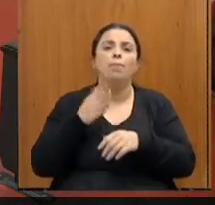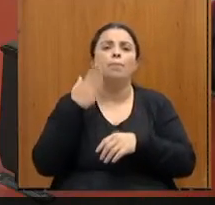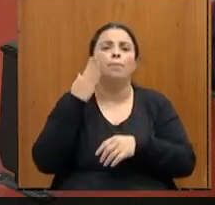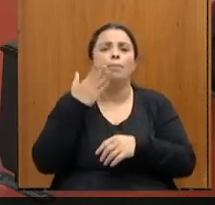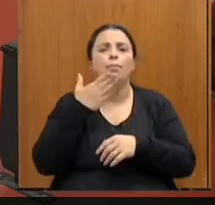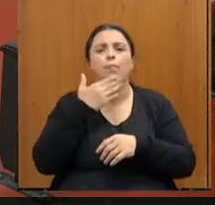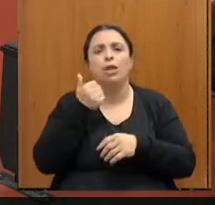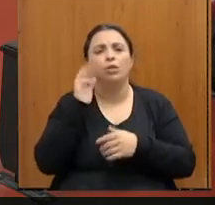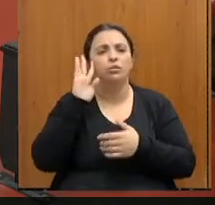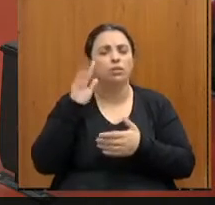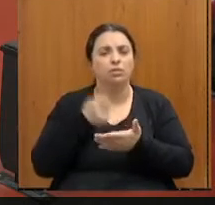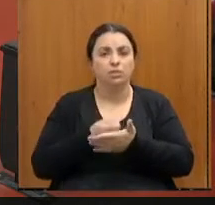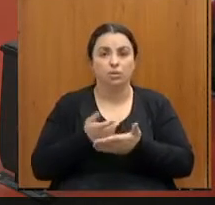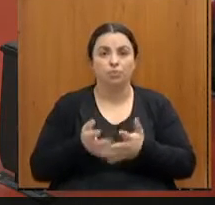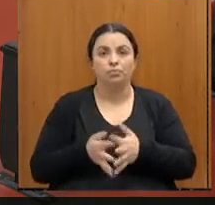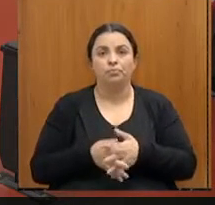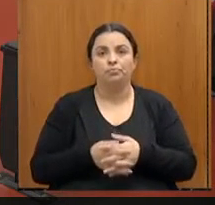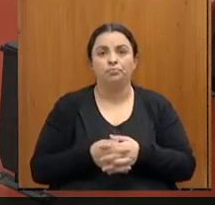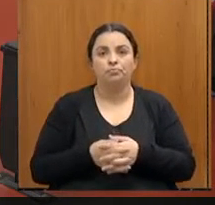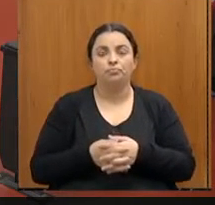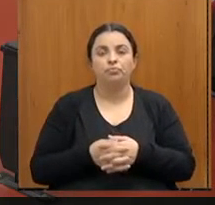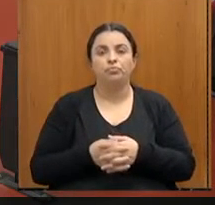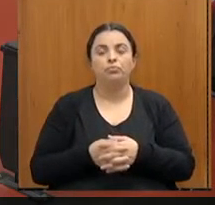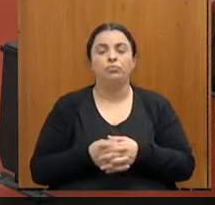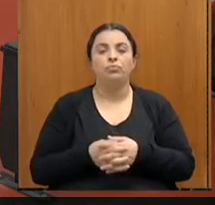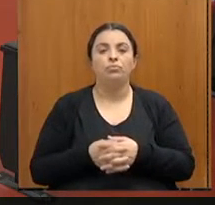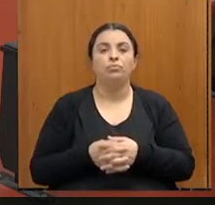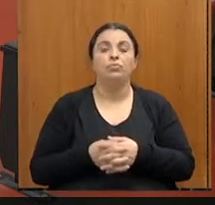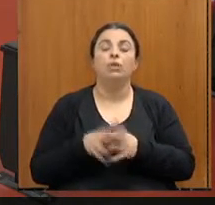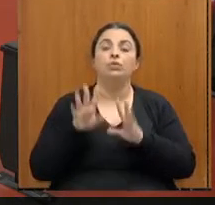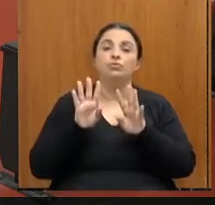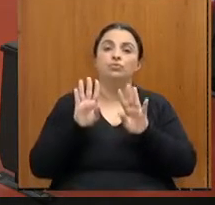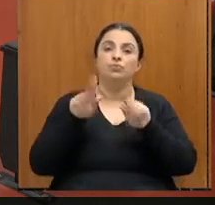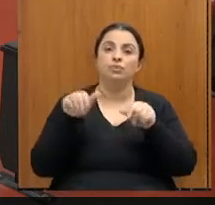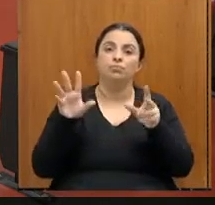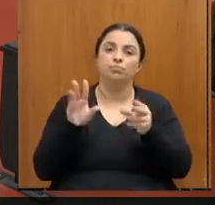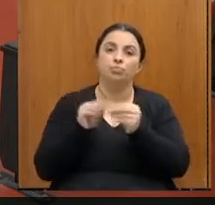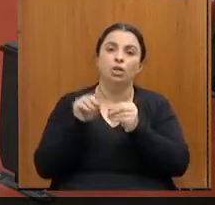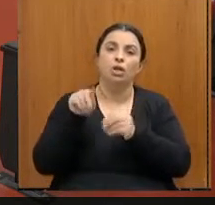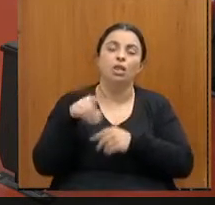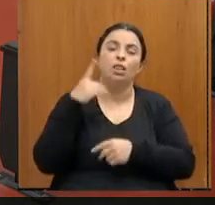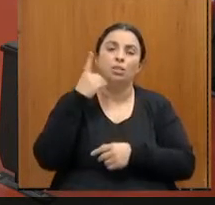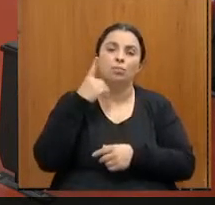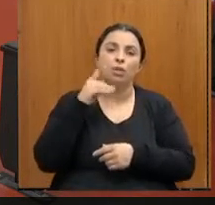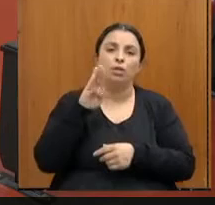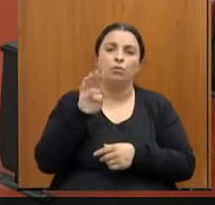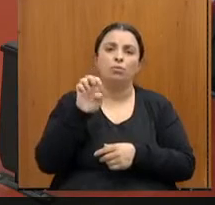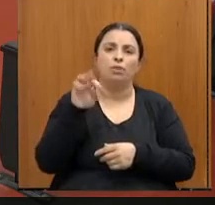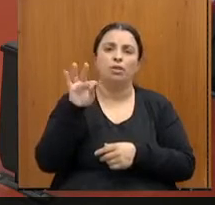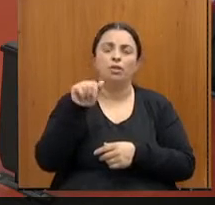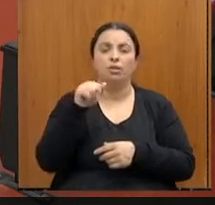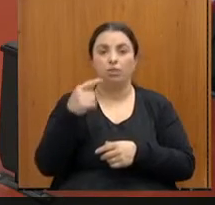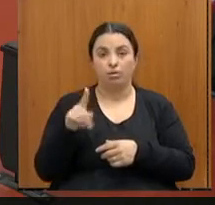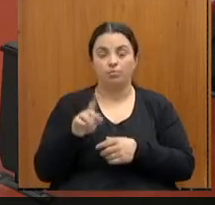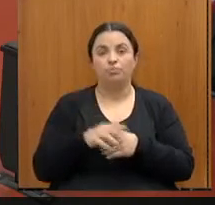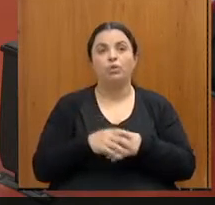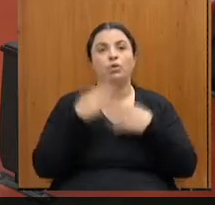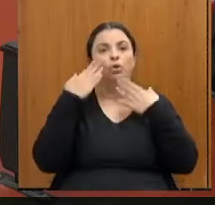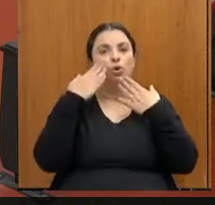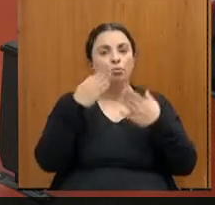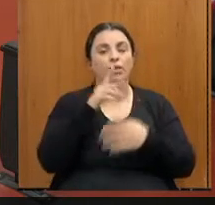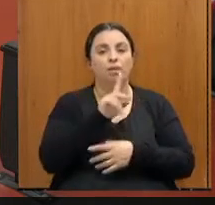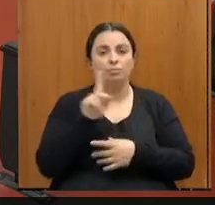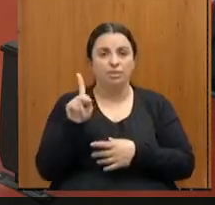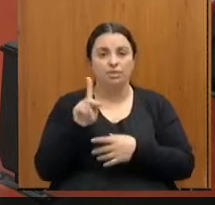e para as suas considerações finais passo a palavra para o deputado Betão e obrigado